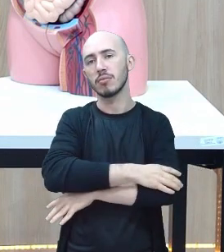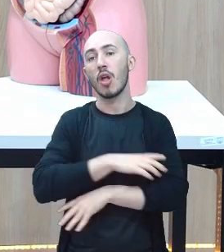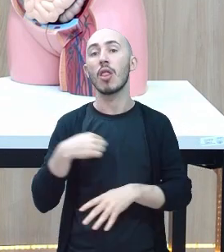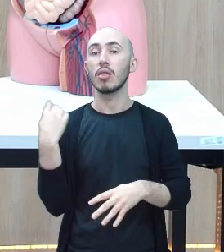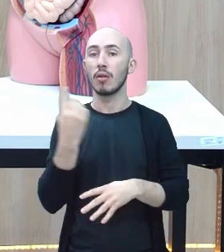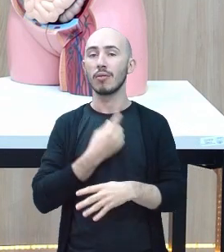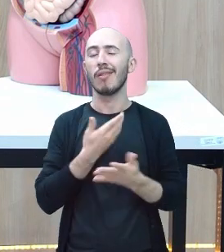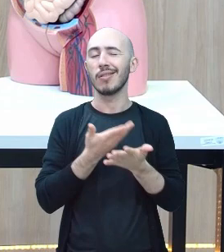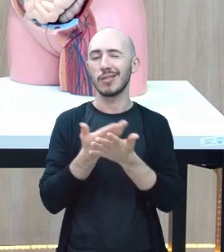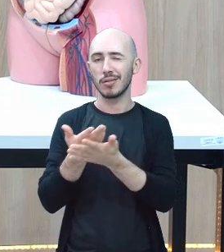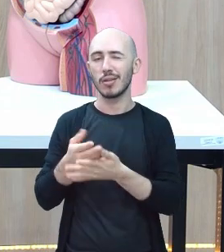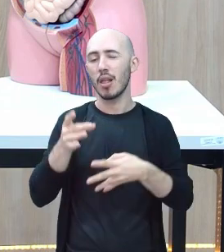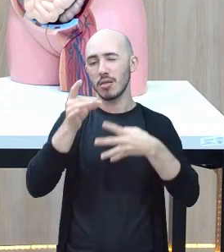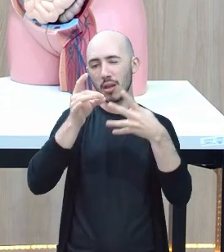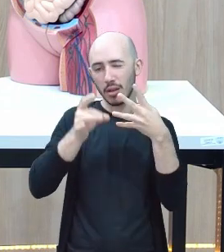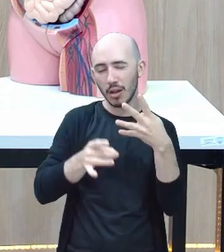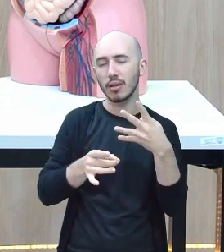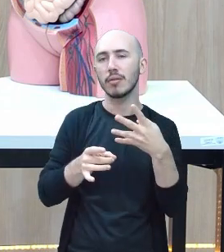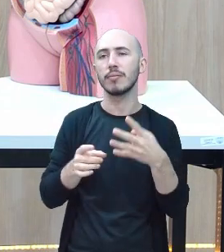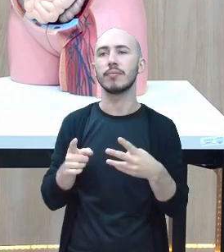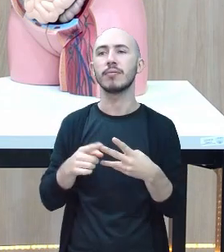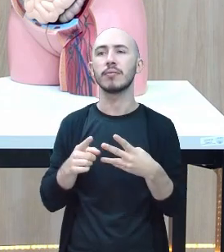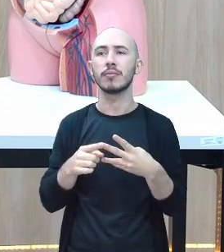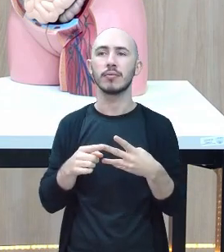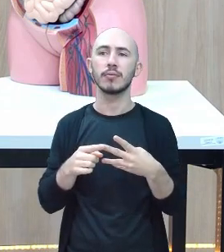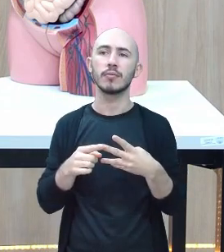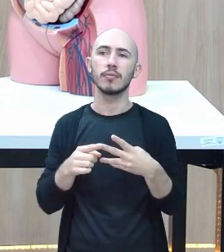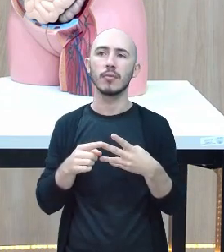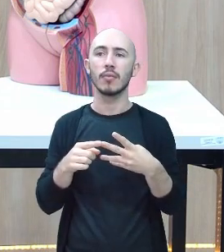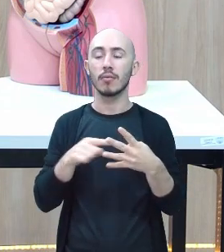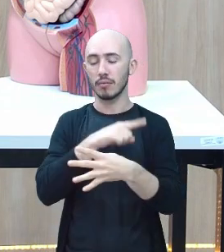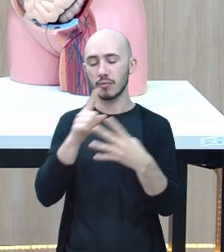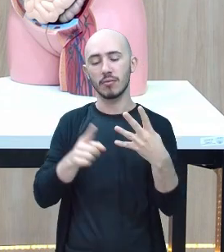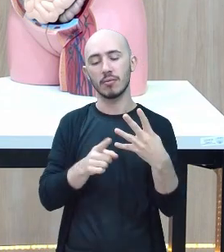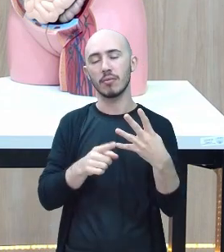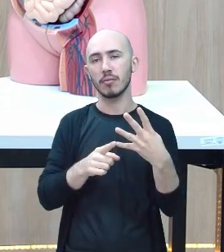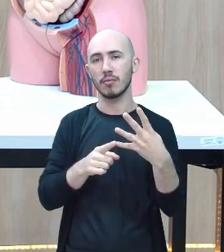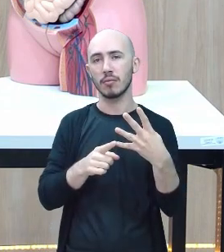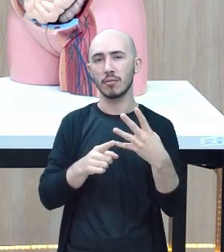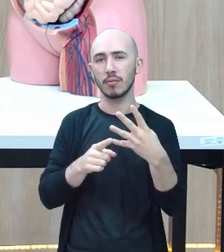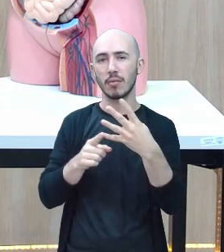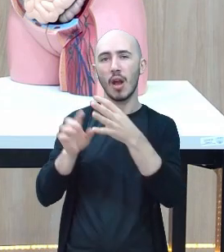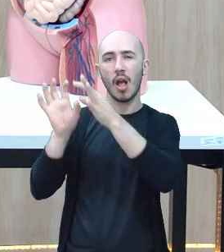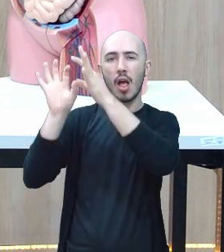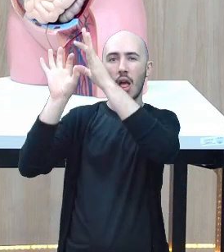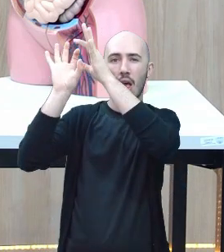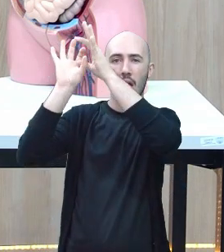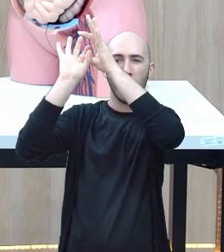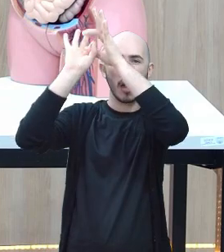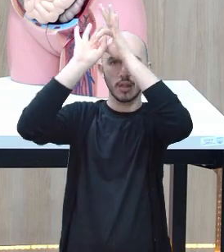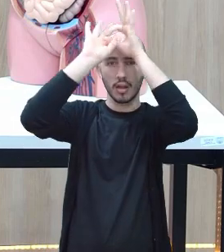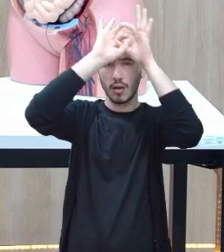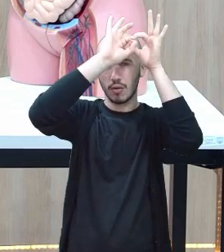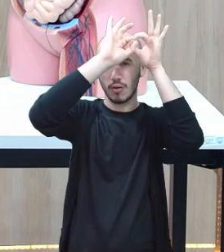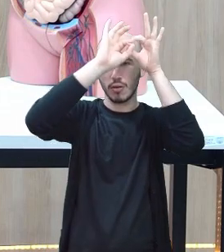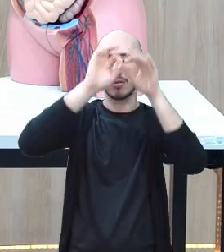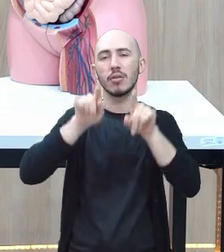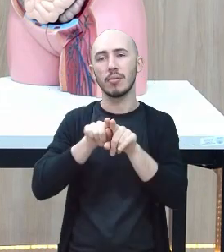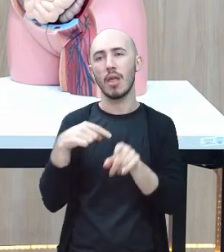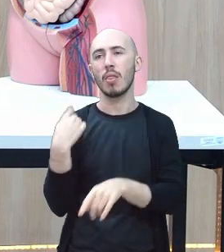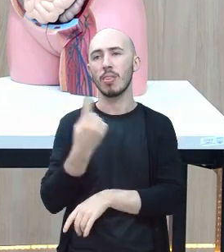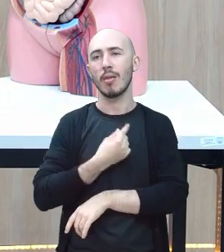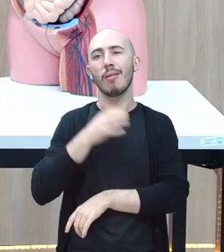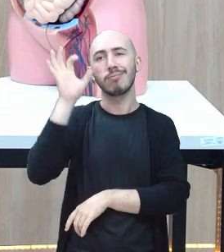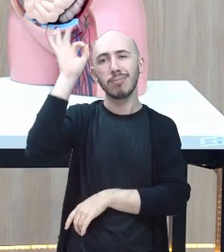forma bem detalhada. O tecido nervoso dos neurônios, nós vamos ver que também vamos estudar de forma